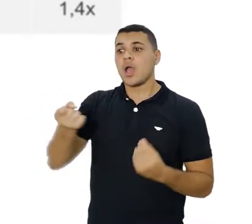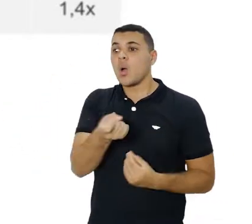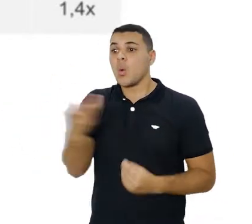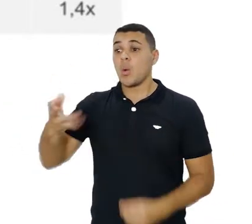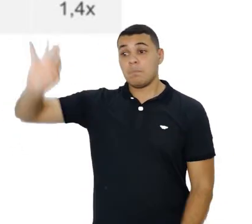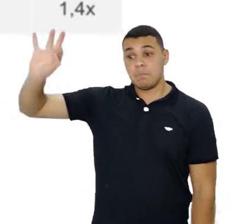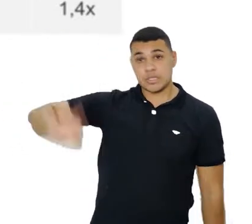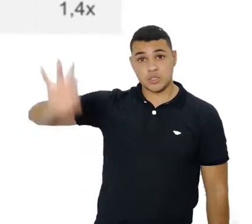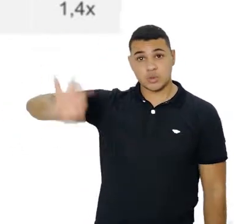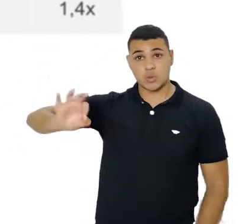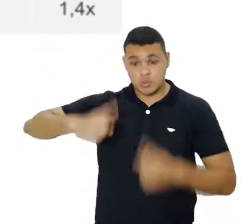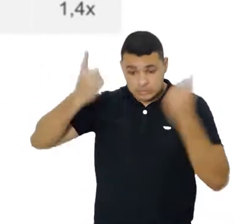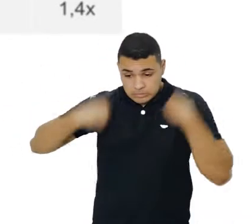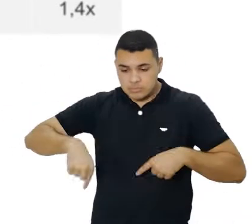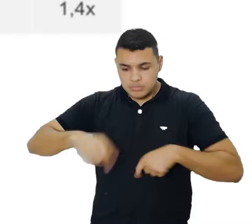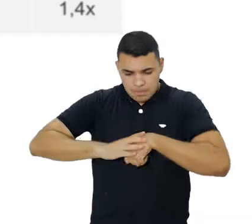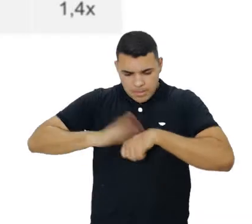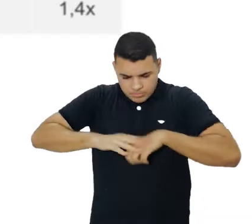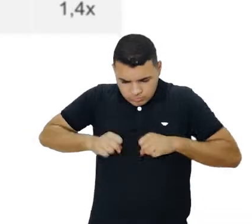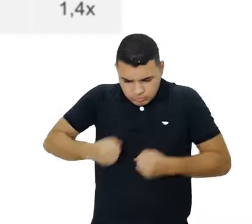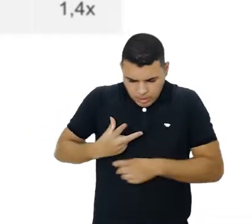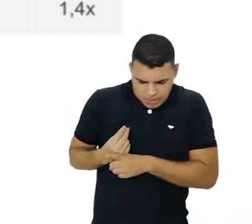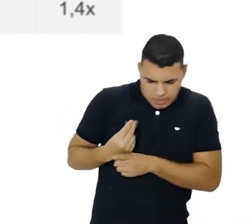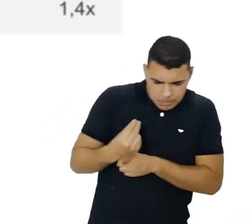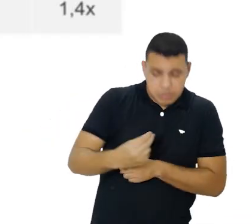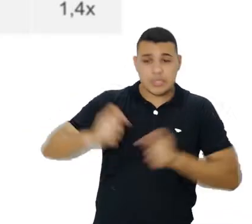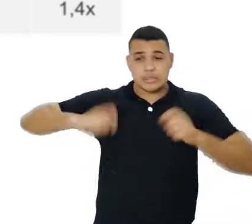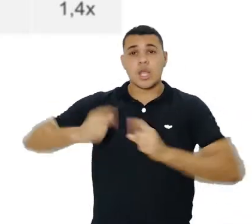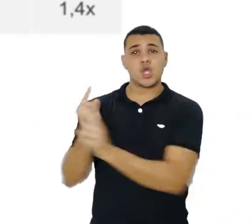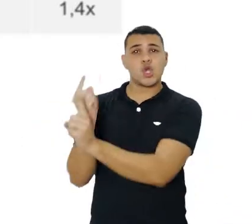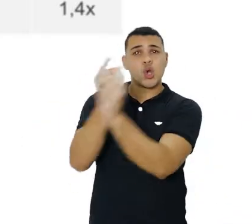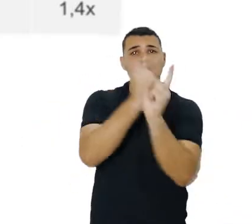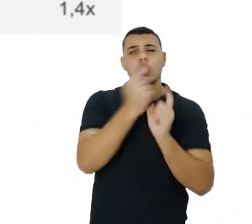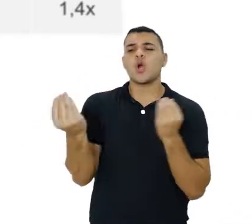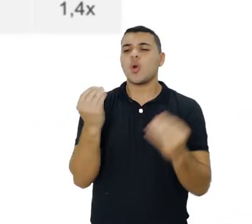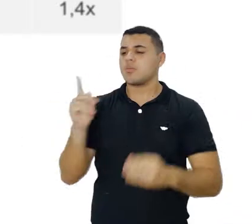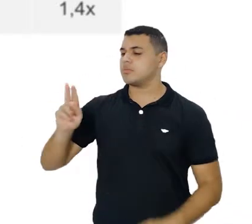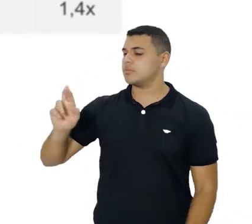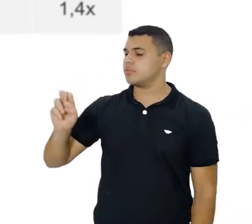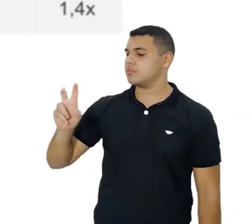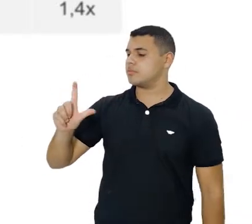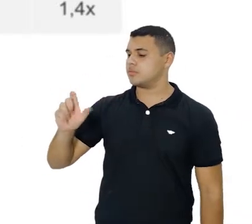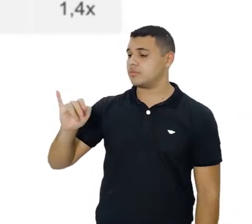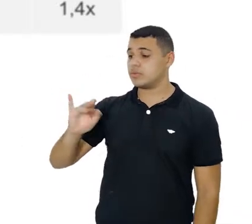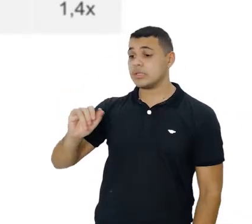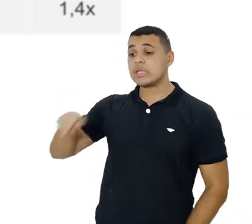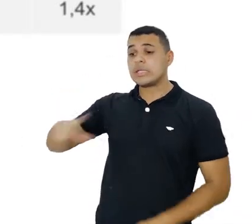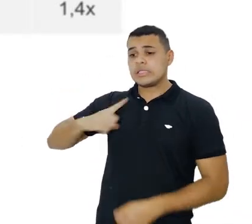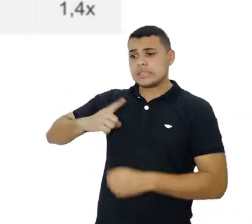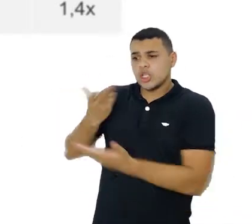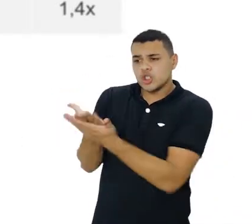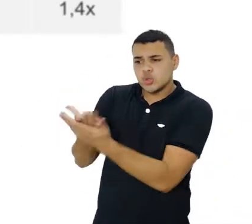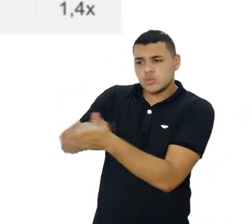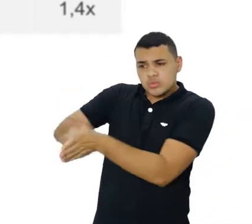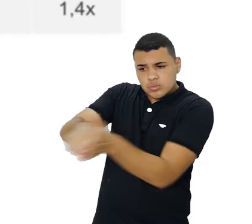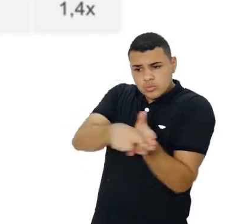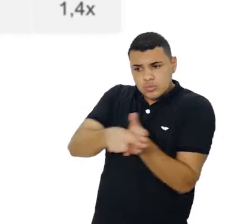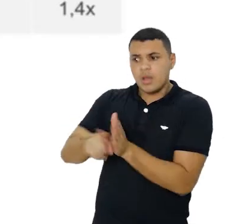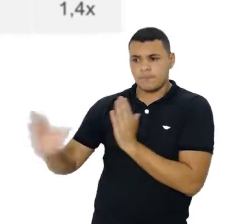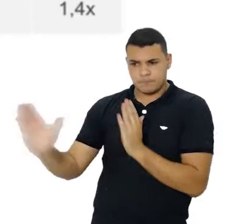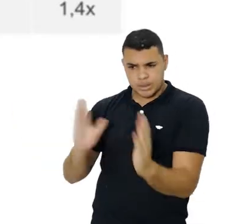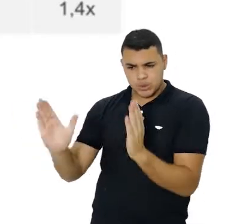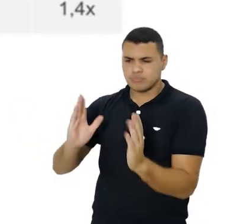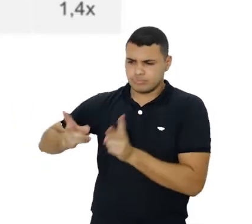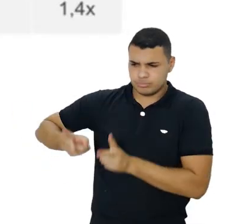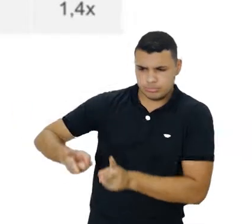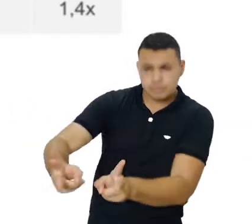o percentual com anticorpos, a gente percebe estimativas de prevalência resultantes de um estudo em